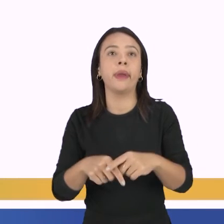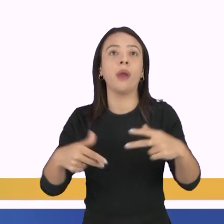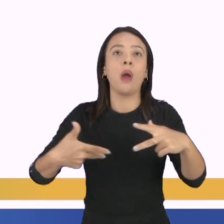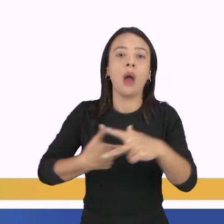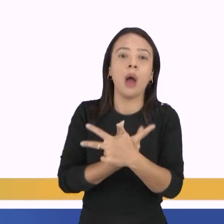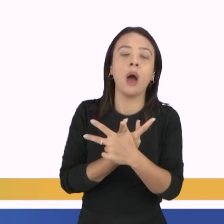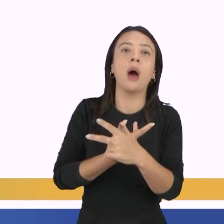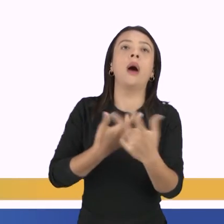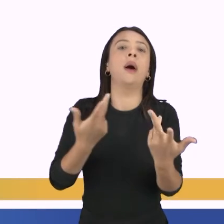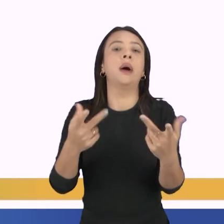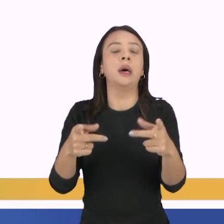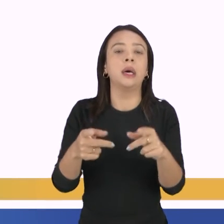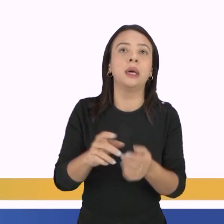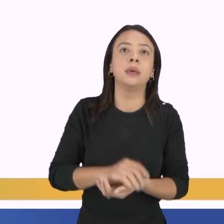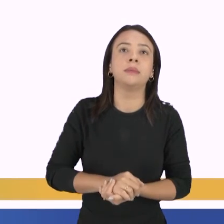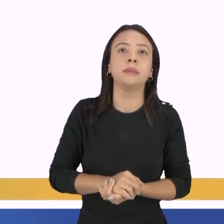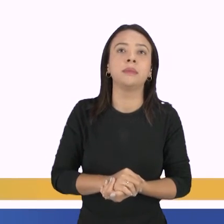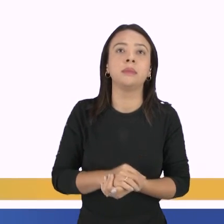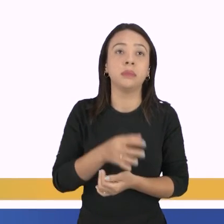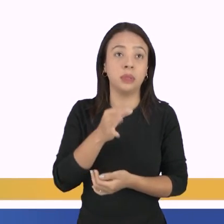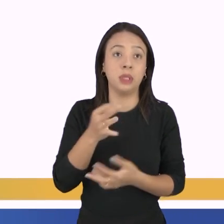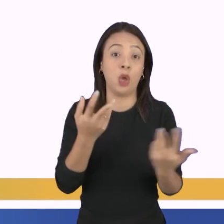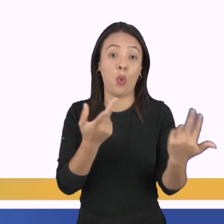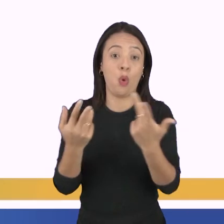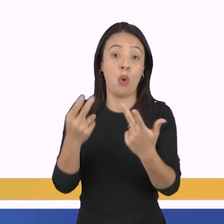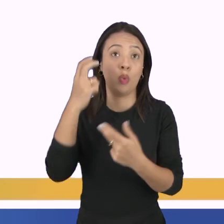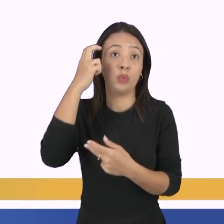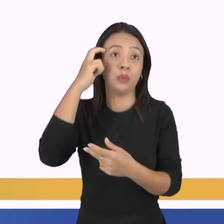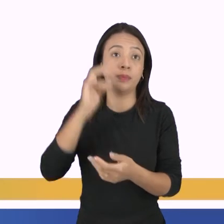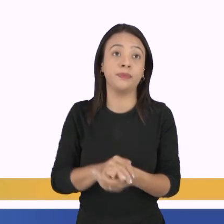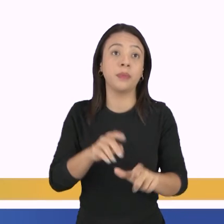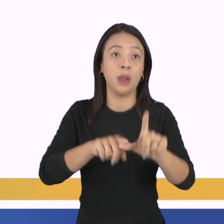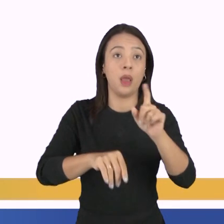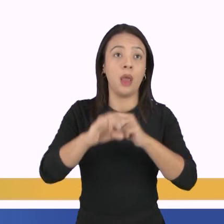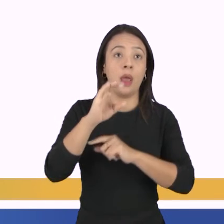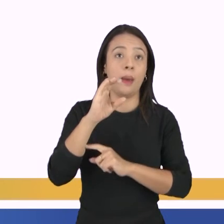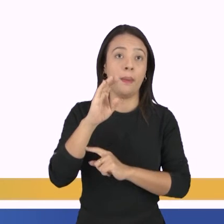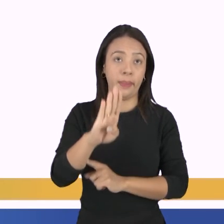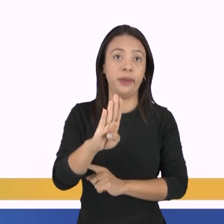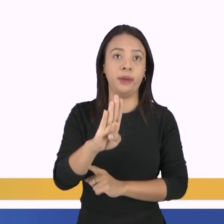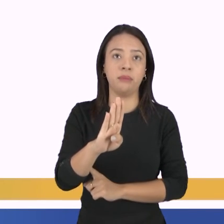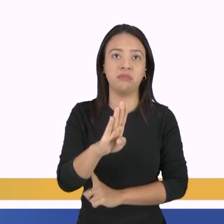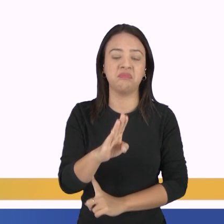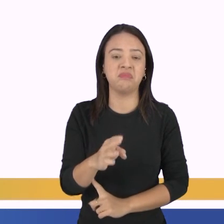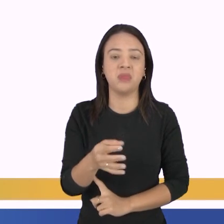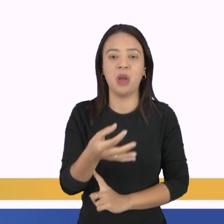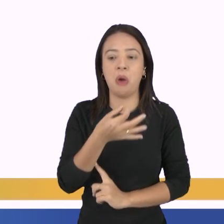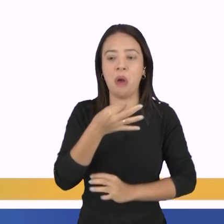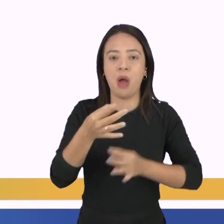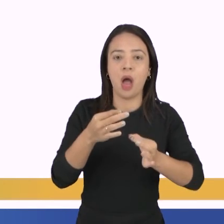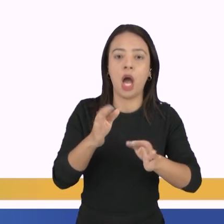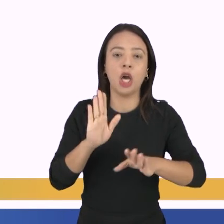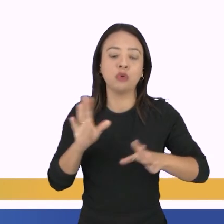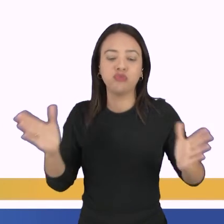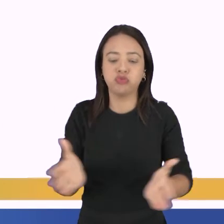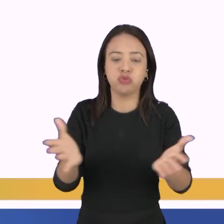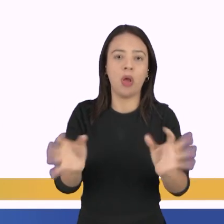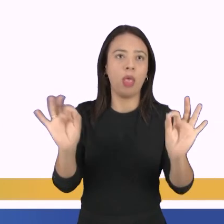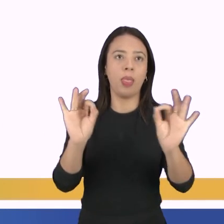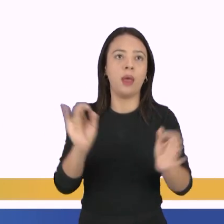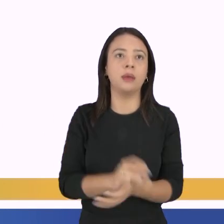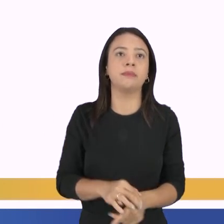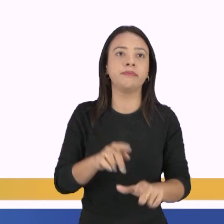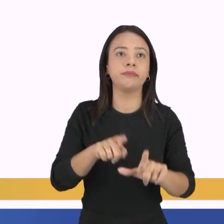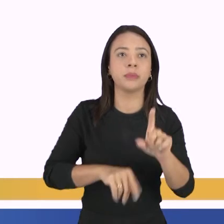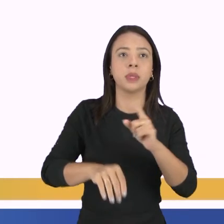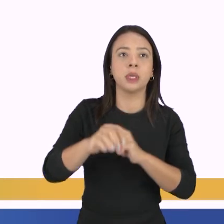Letra B, culturalmente em nada contribuíram? Letra C, todos eram monoteístas? E